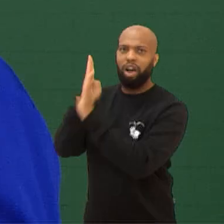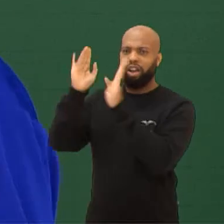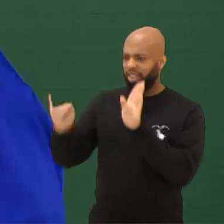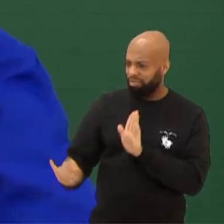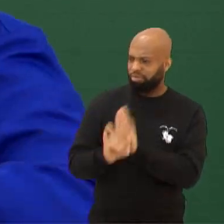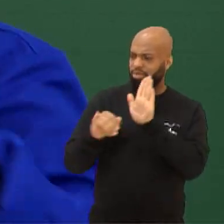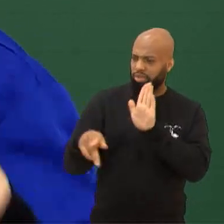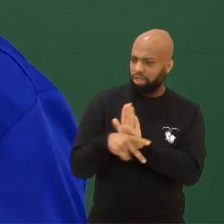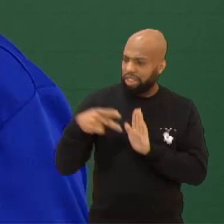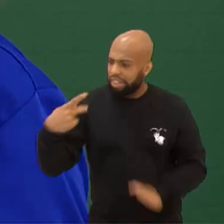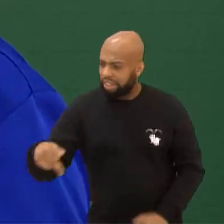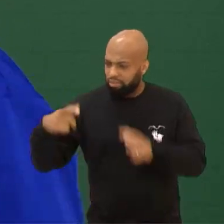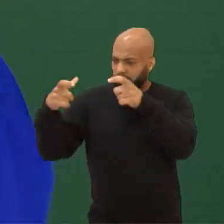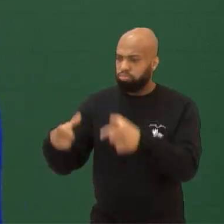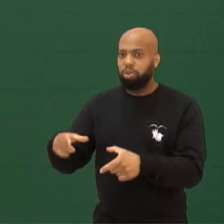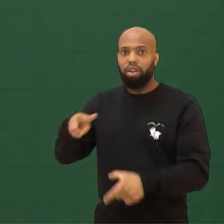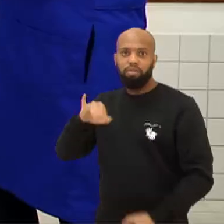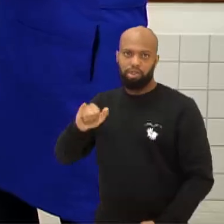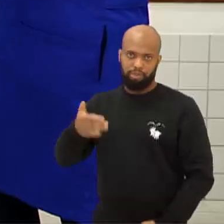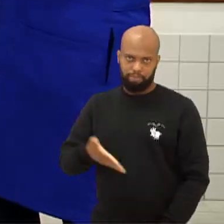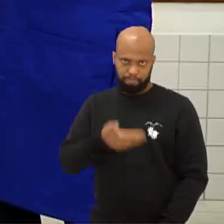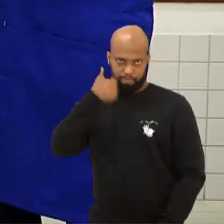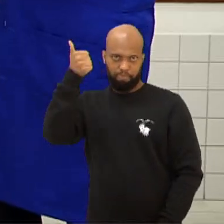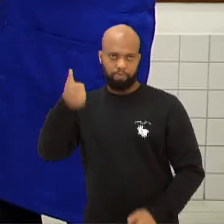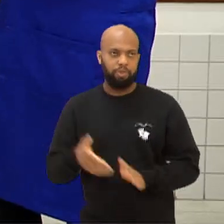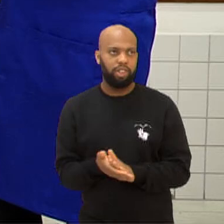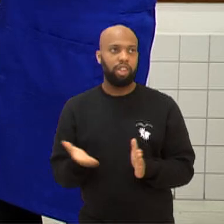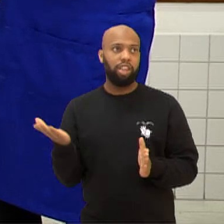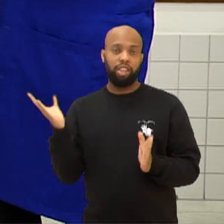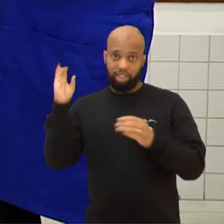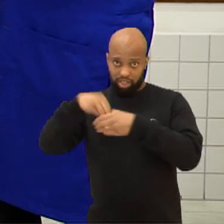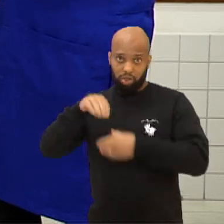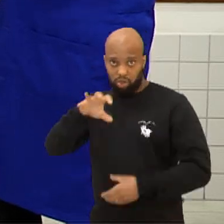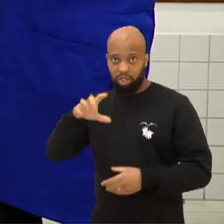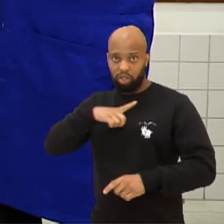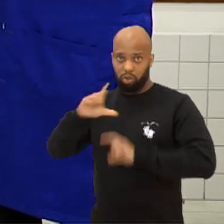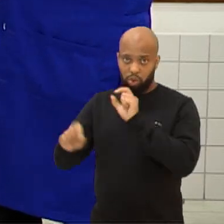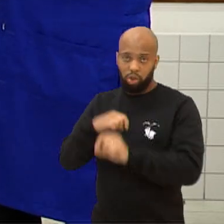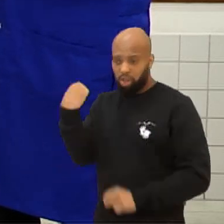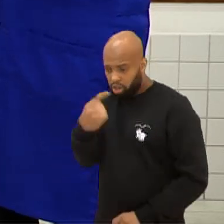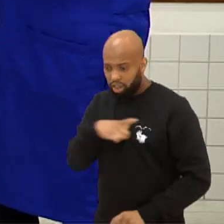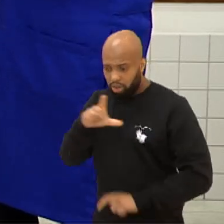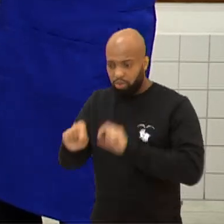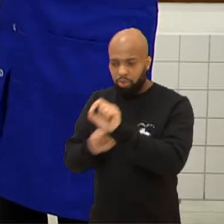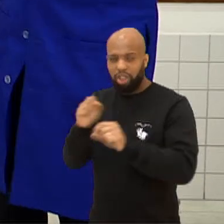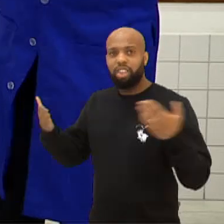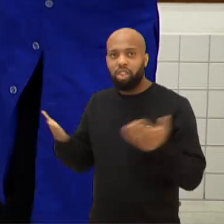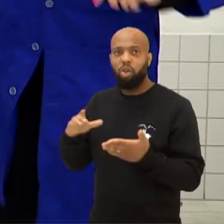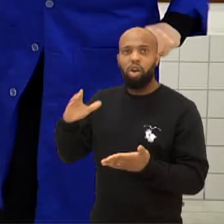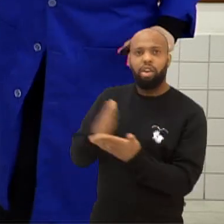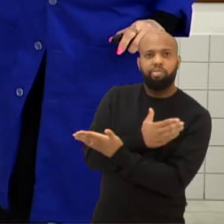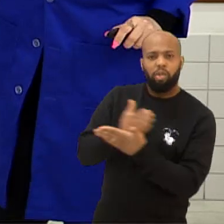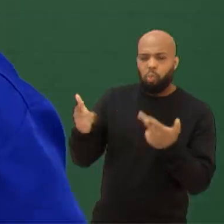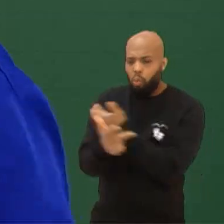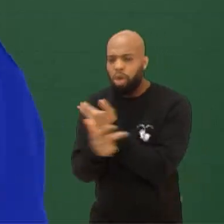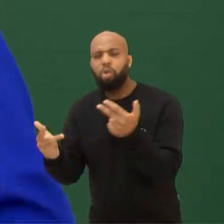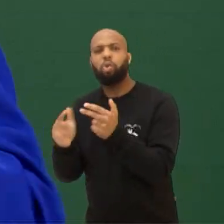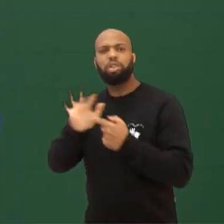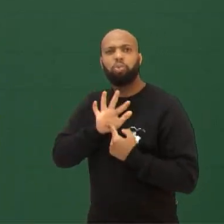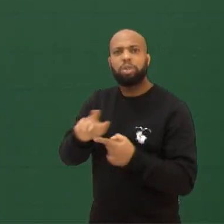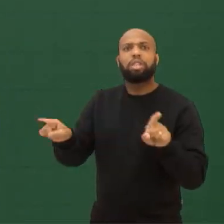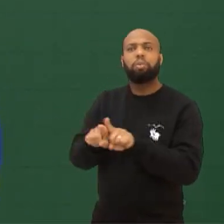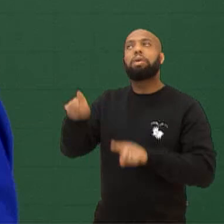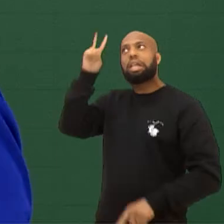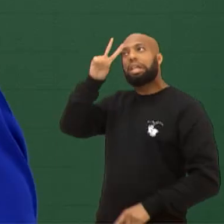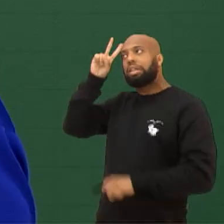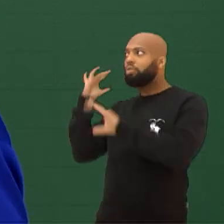lugar e entender que isso está para melhorar. Dentro dessa perspectiva, a gente tem que puxar alguns links que nós devemos